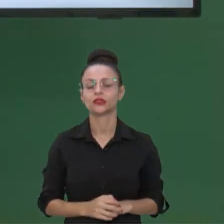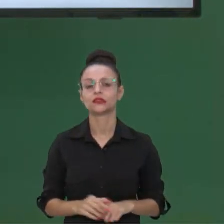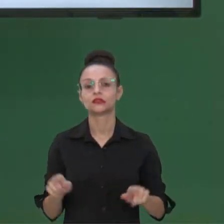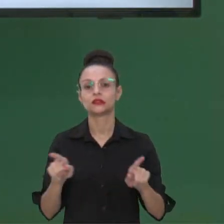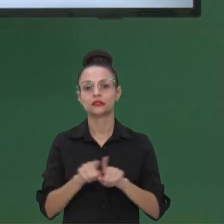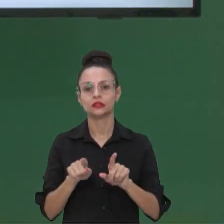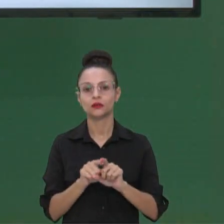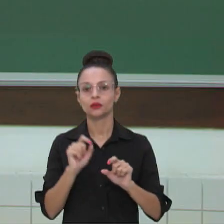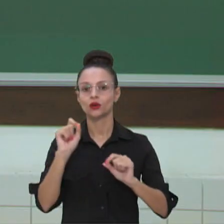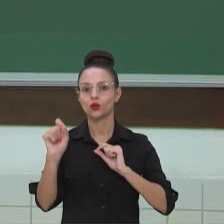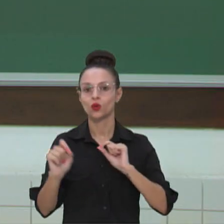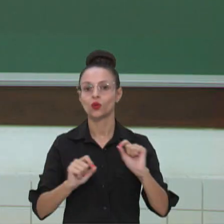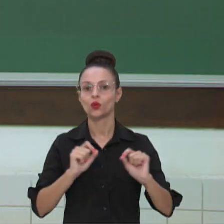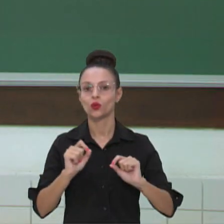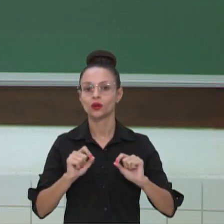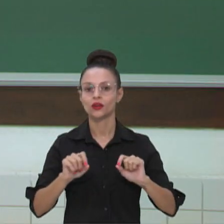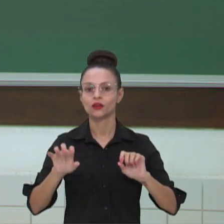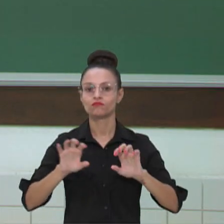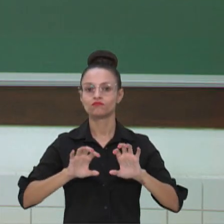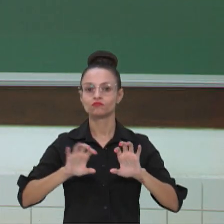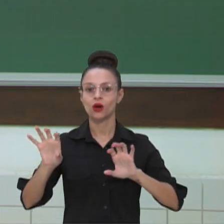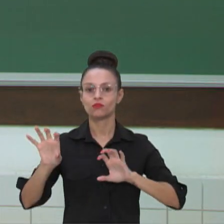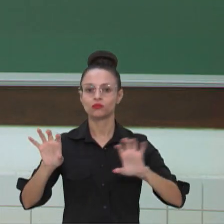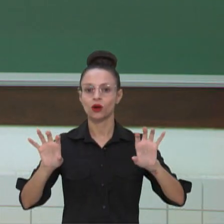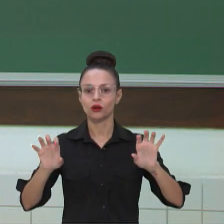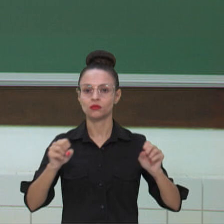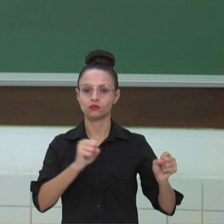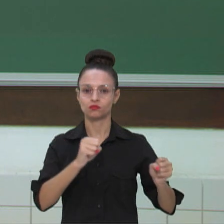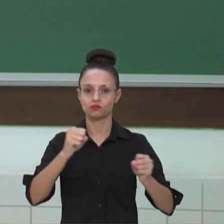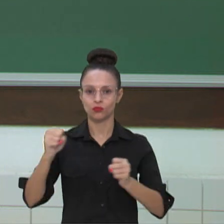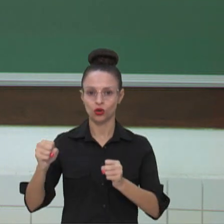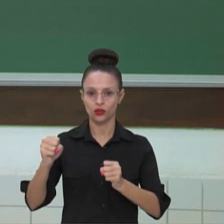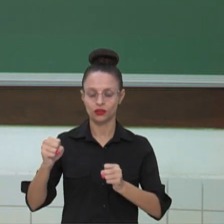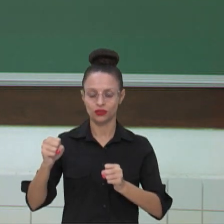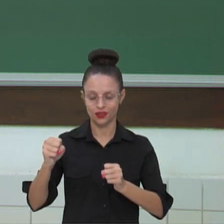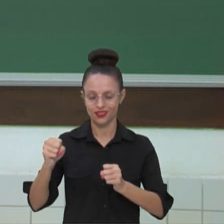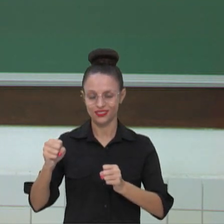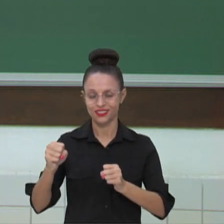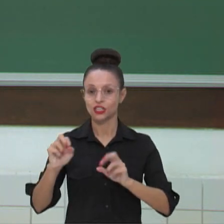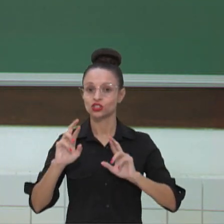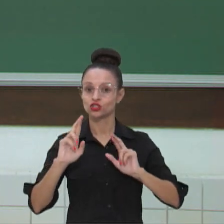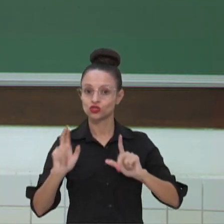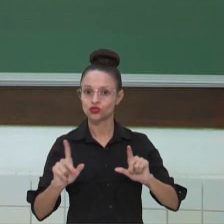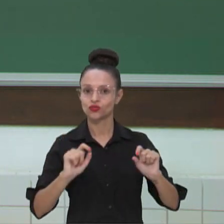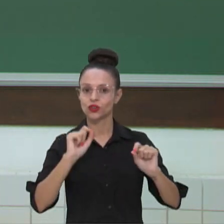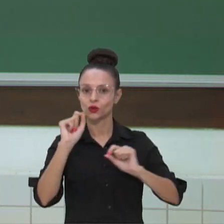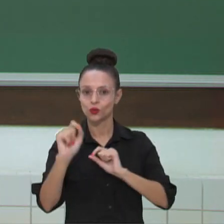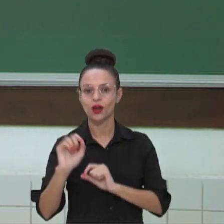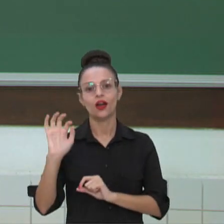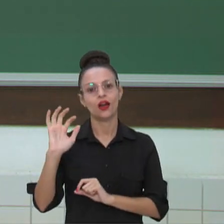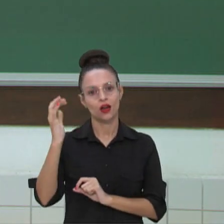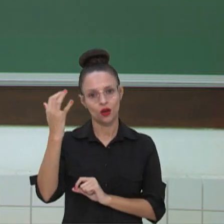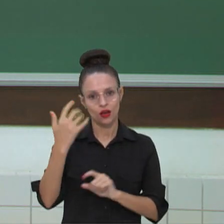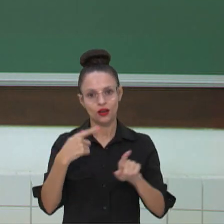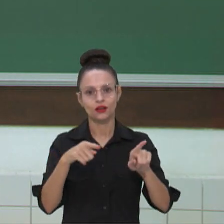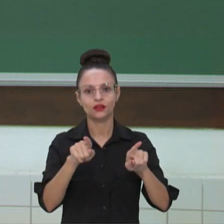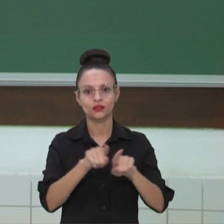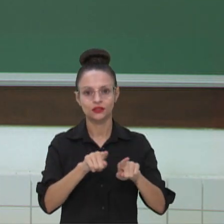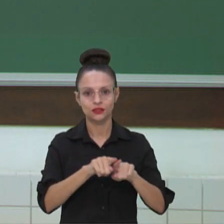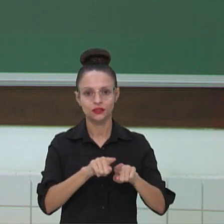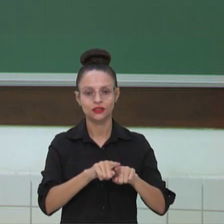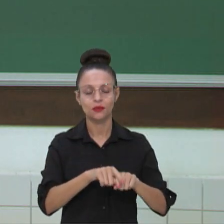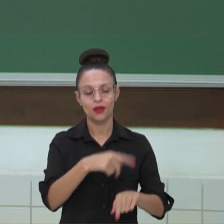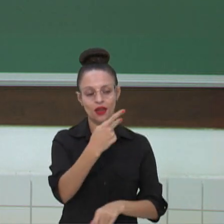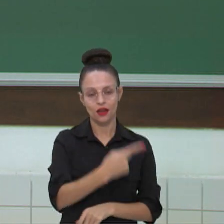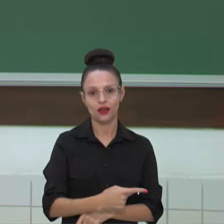uma descentralização de poder nessas 13 colônias, diferente do que acontecia também na América Portuguesa